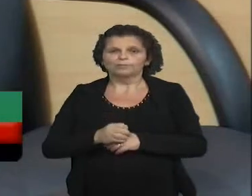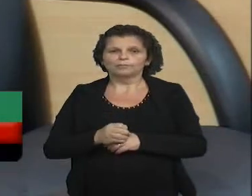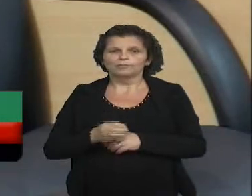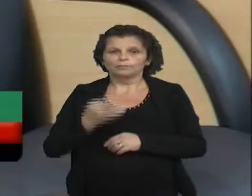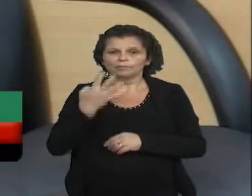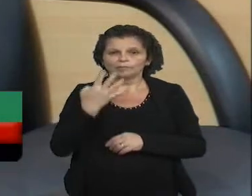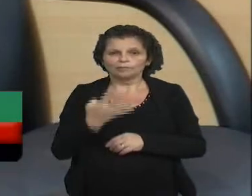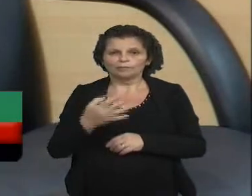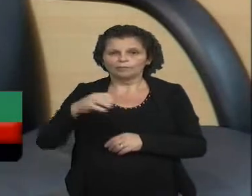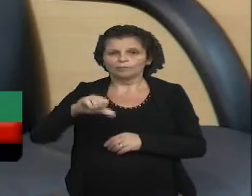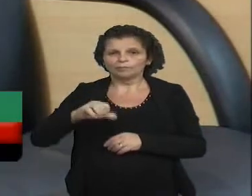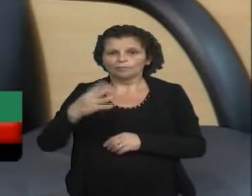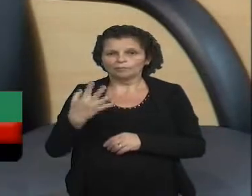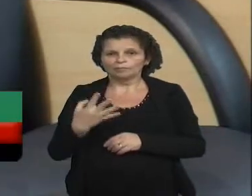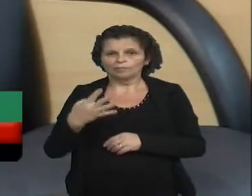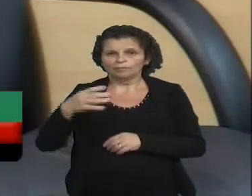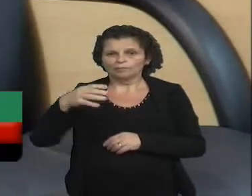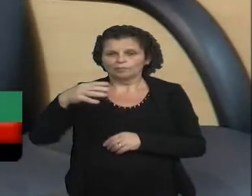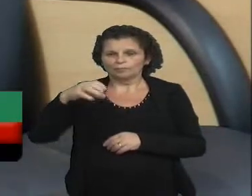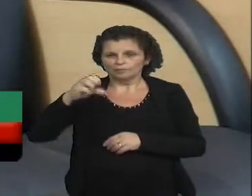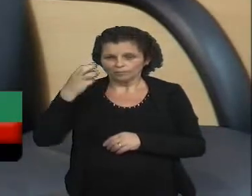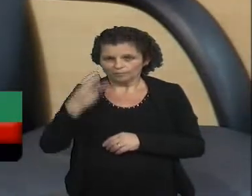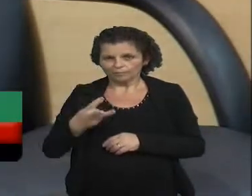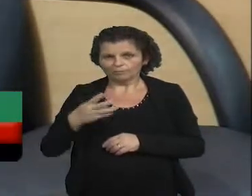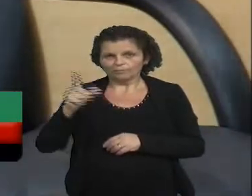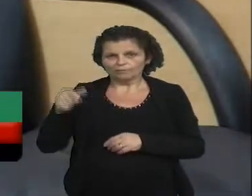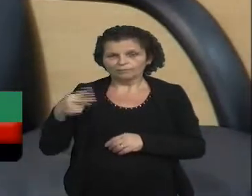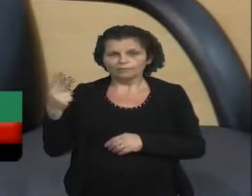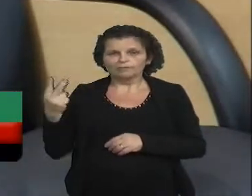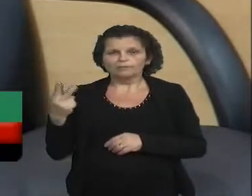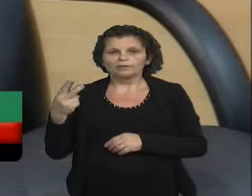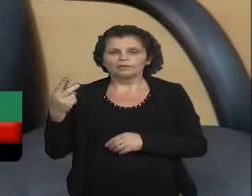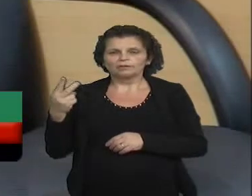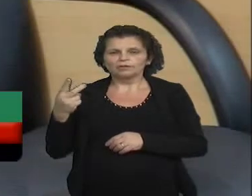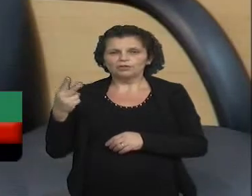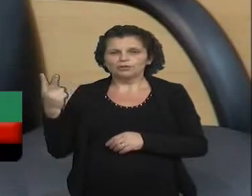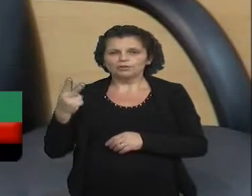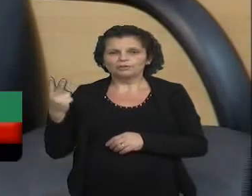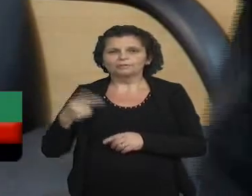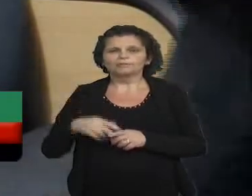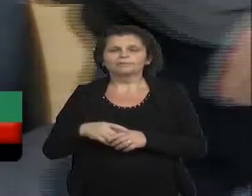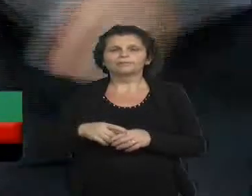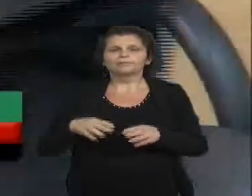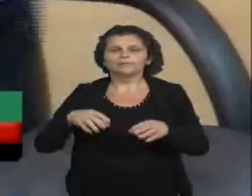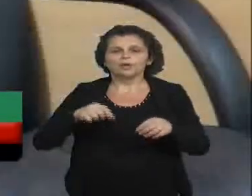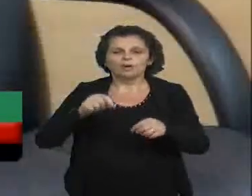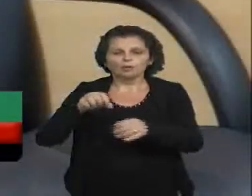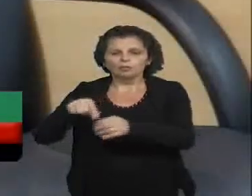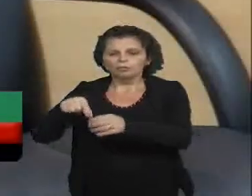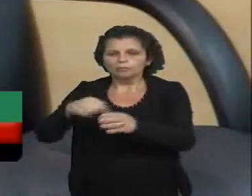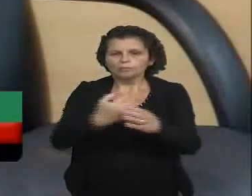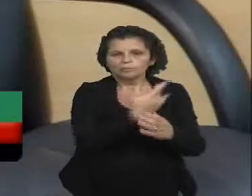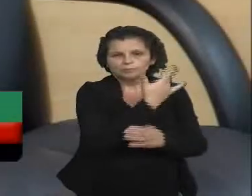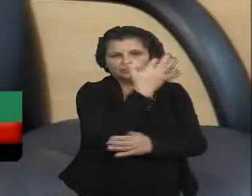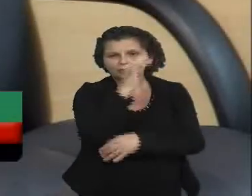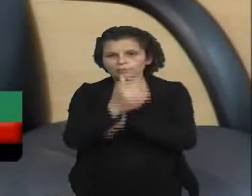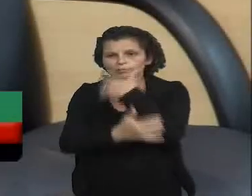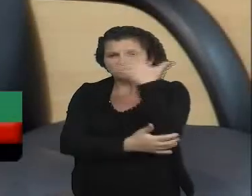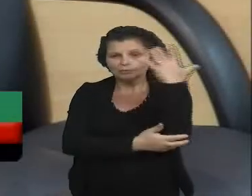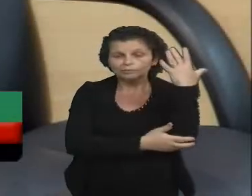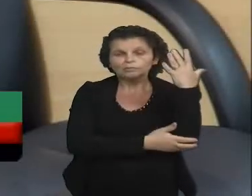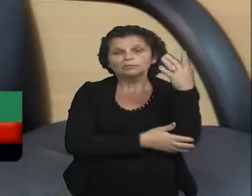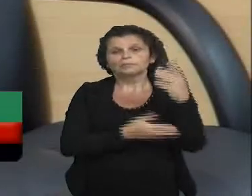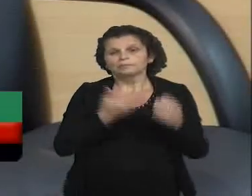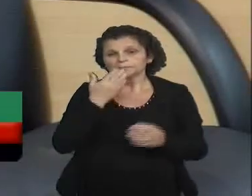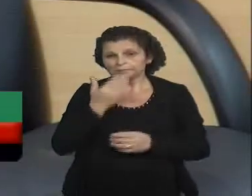número 4943 de 2022, indicação ao meio ambiente, setor de jardinagem, paisagismo.